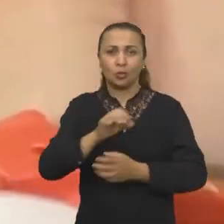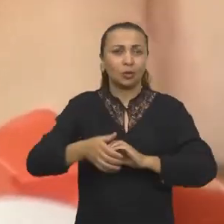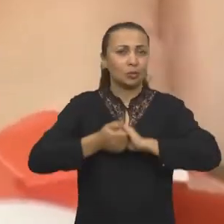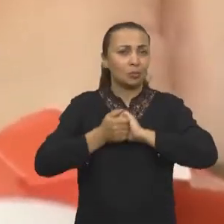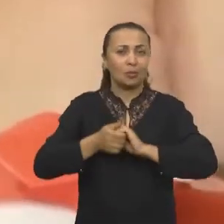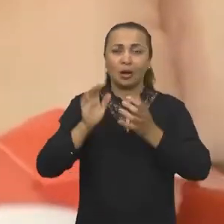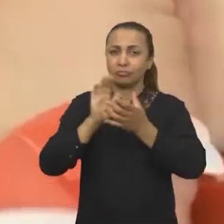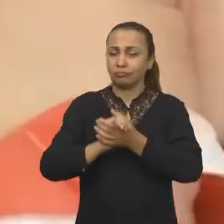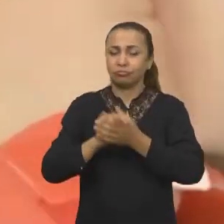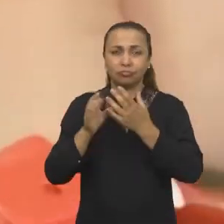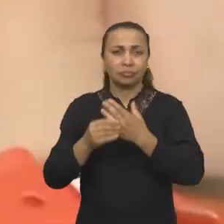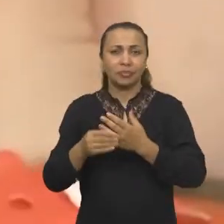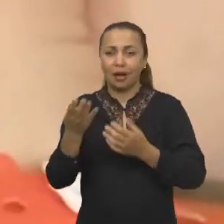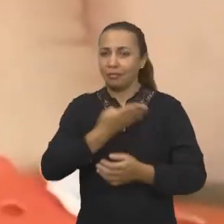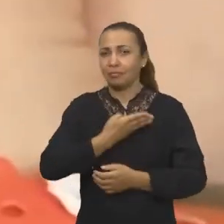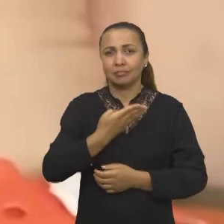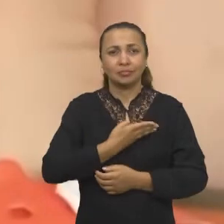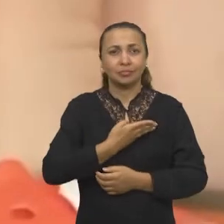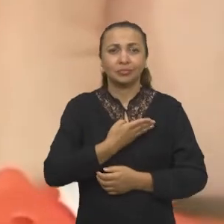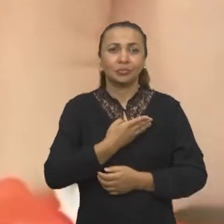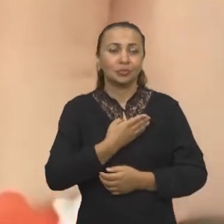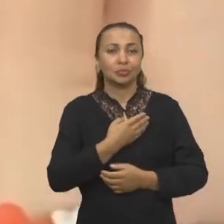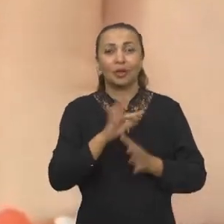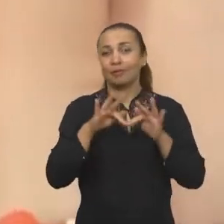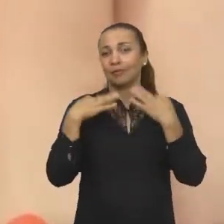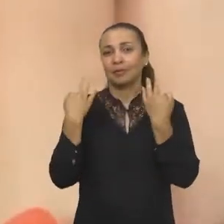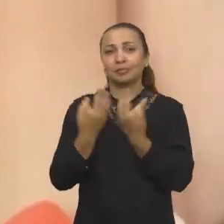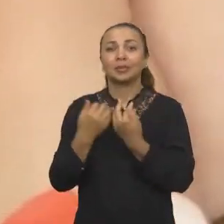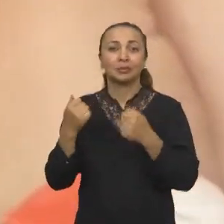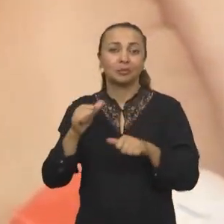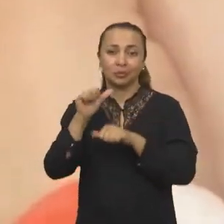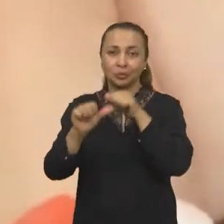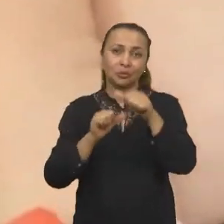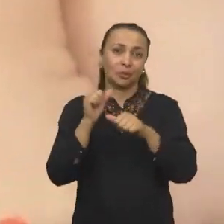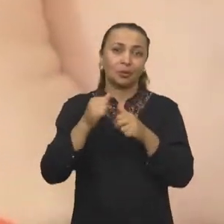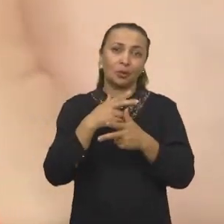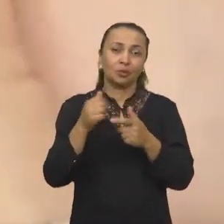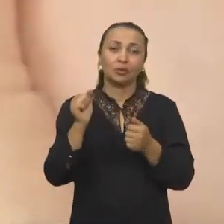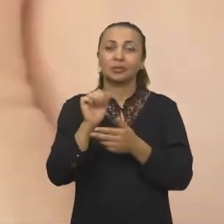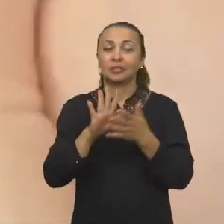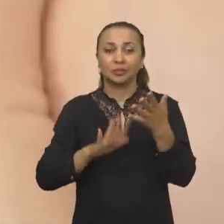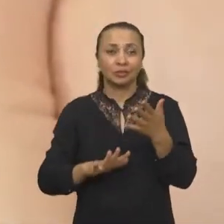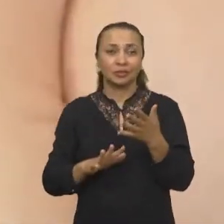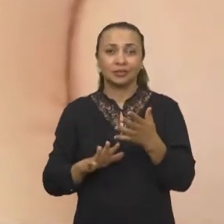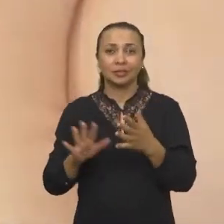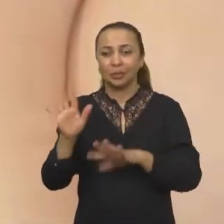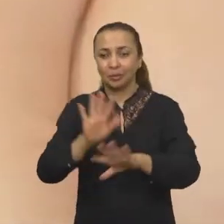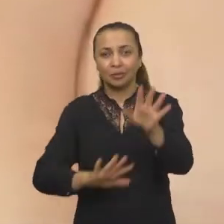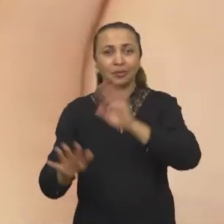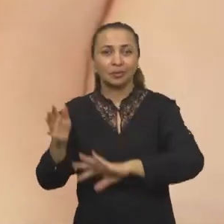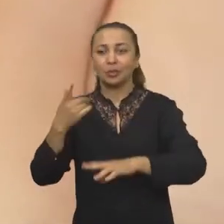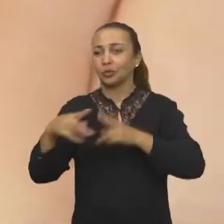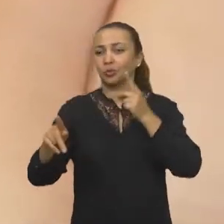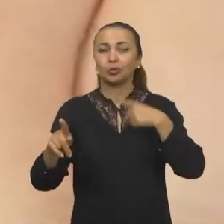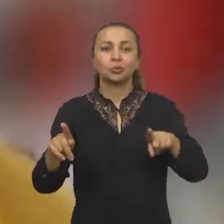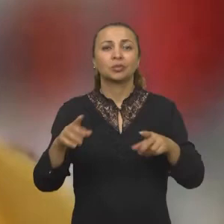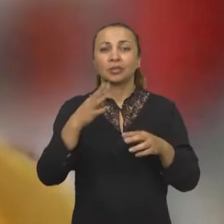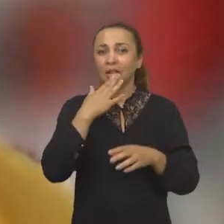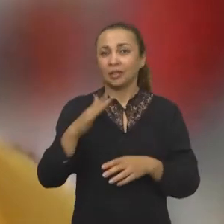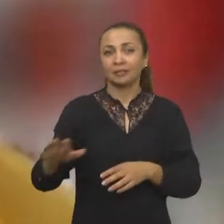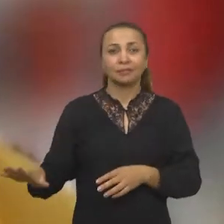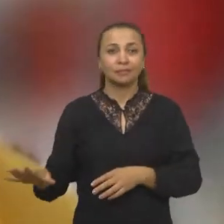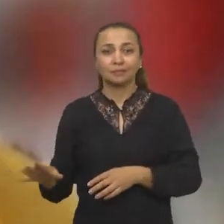E a gente observa, assim, a gente observa resultados na melhora da pega, observa quando a gente vai trabalhar com a